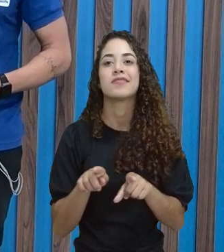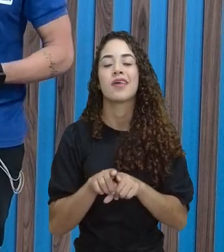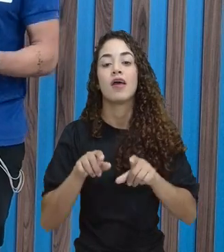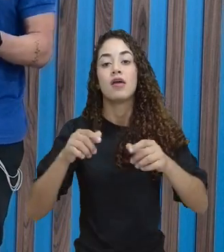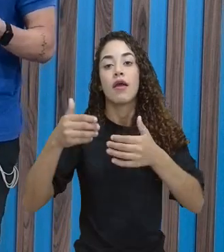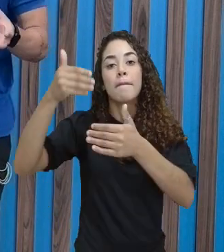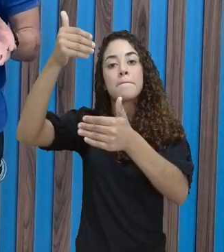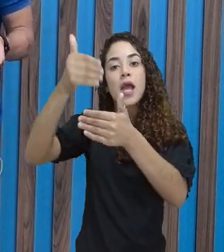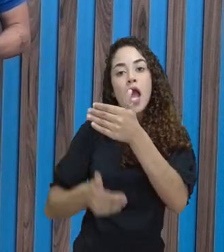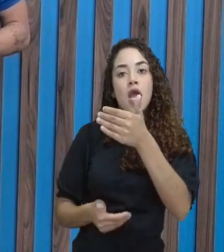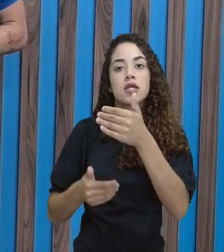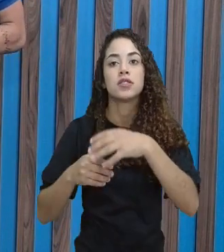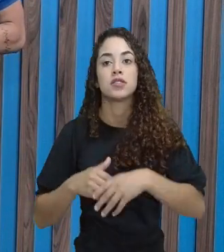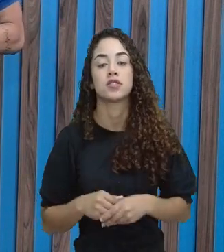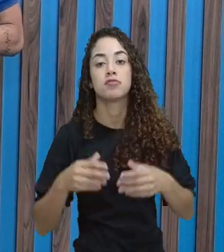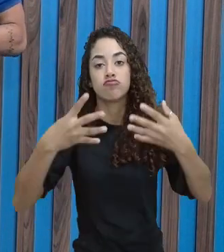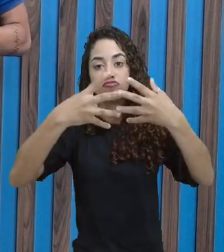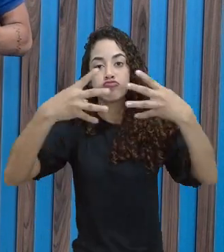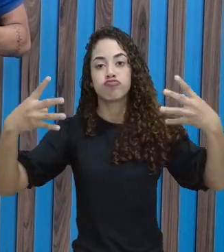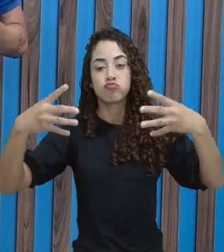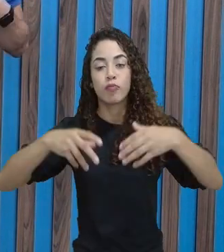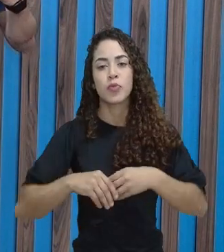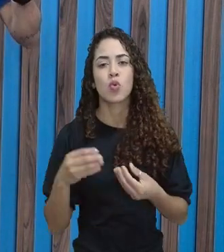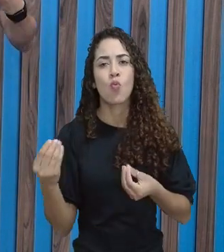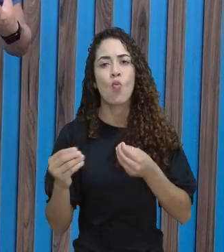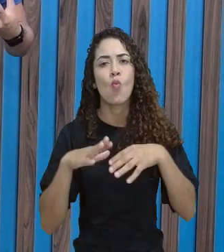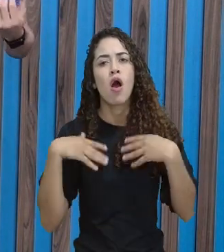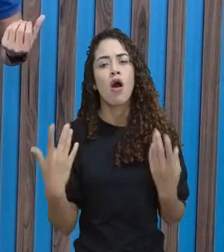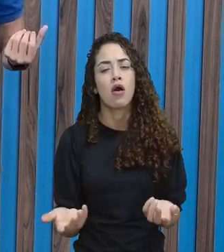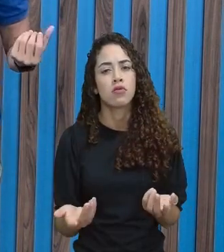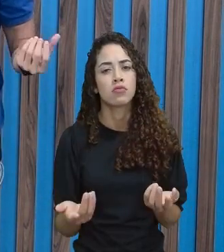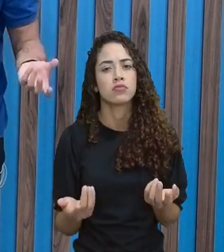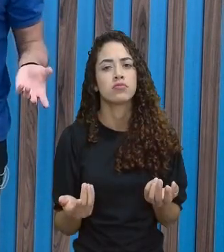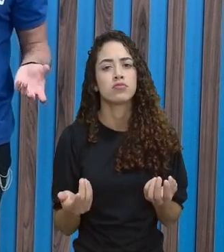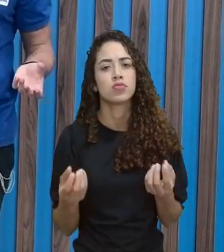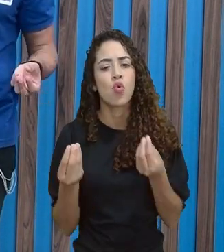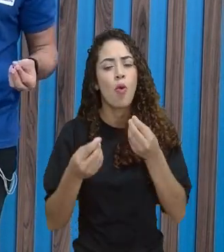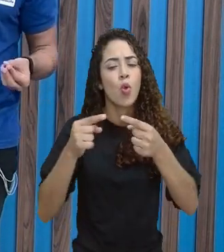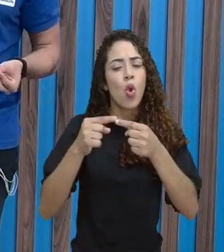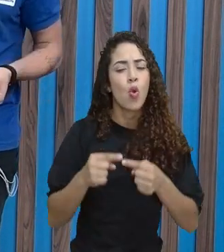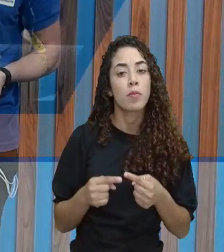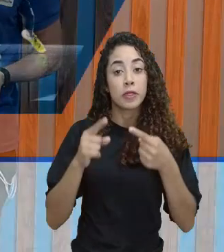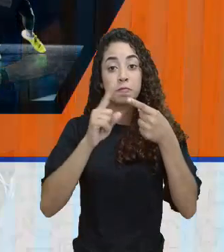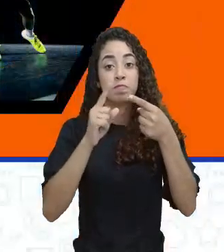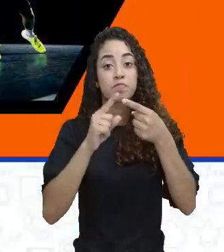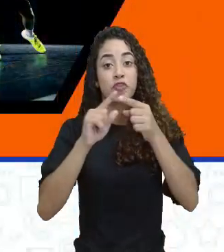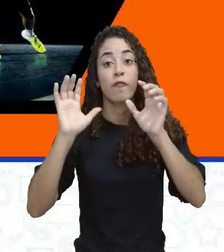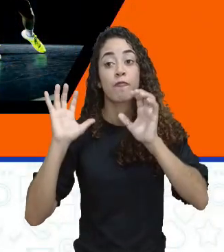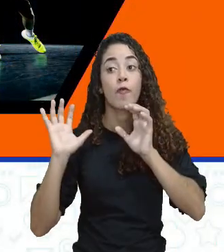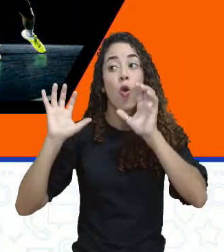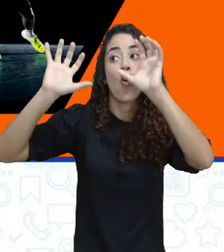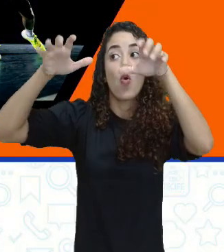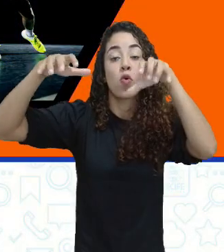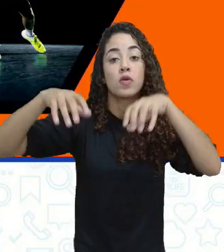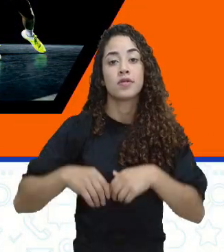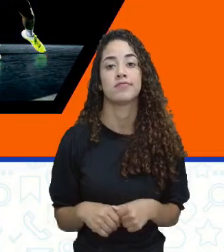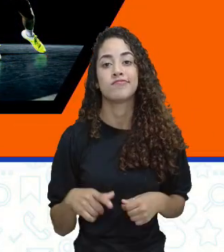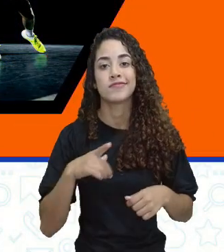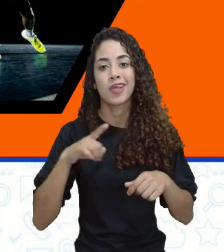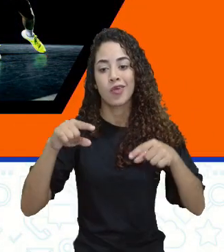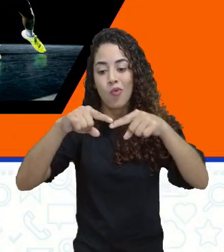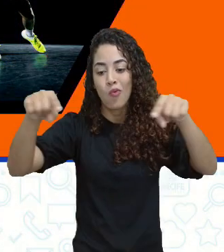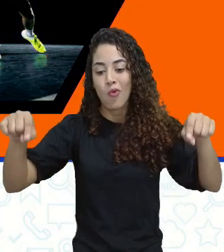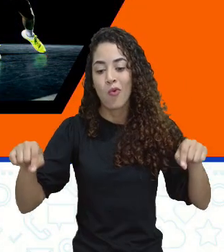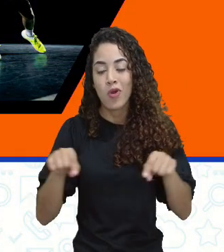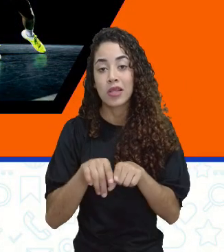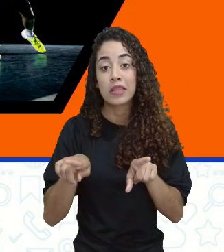né? Quais são eles? Como é que a gente pode dizer que ele é de rede ou de parede? Então, nós temos aí o vôlei, né? Que a gente tem vôlei de quadra